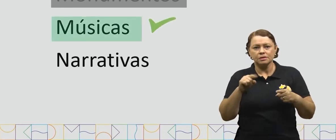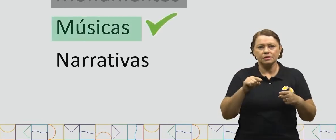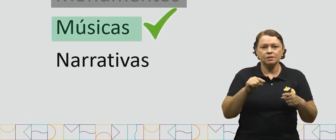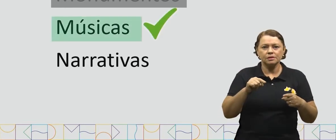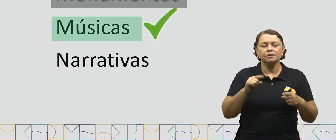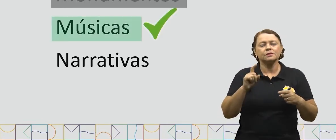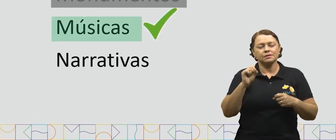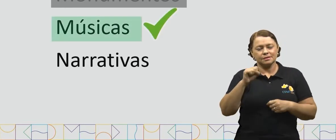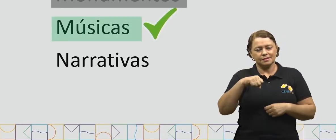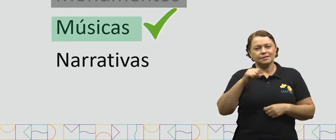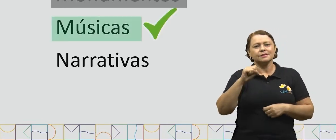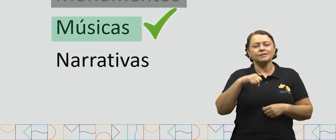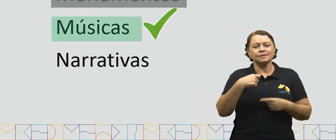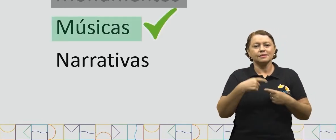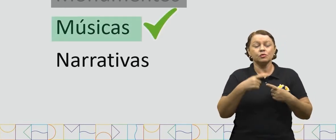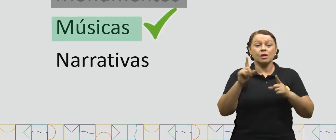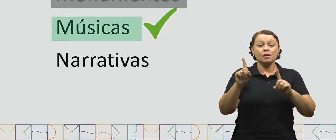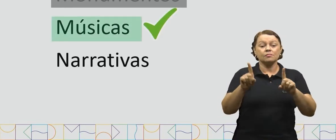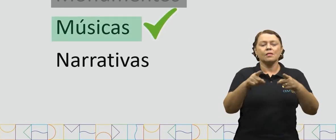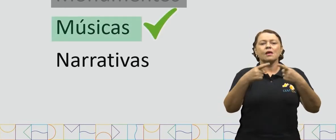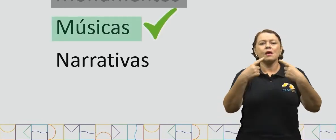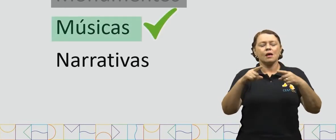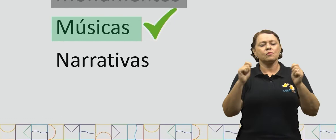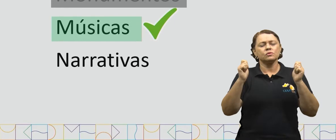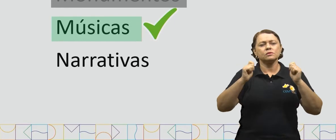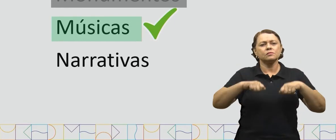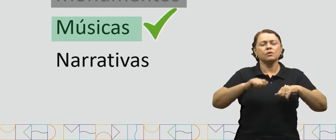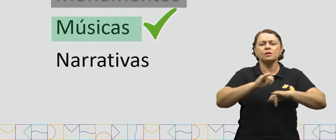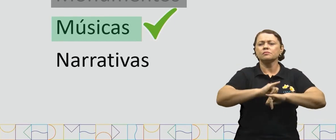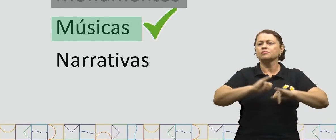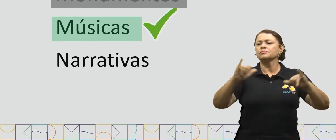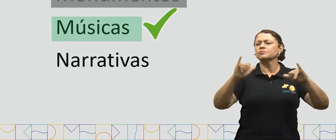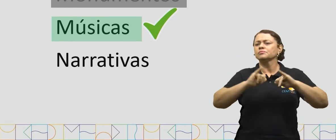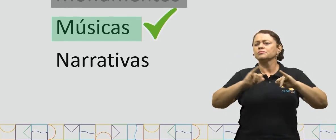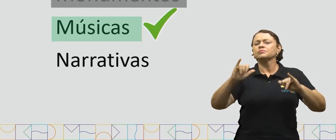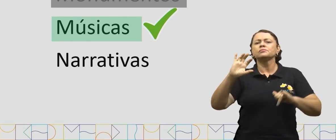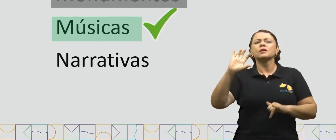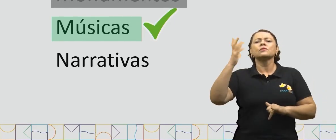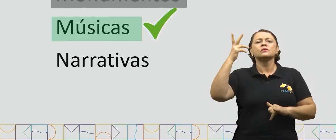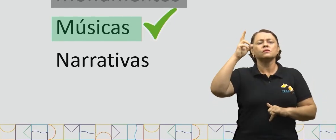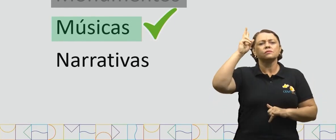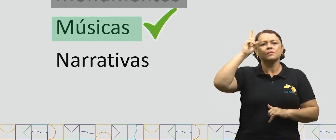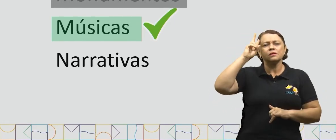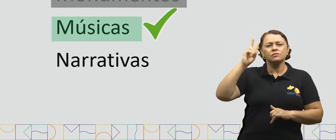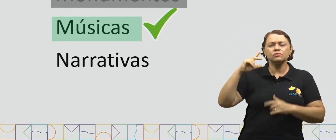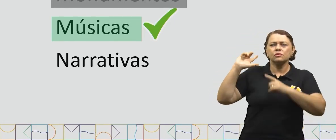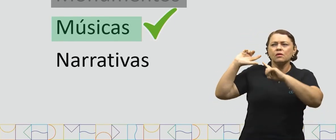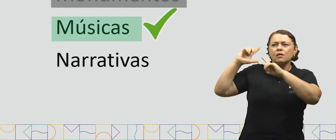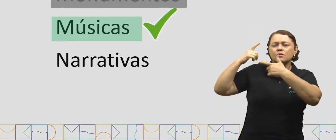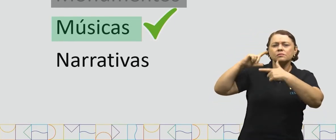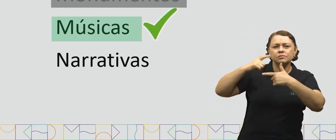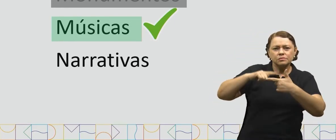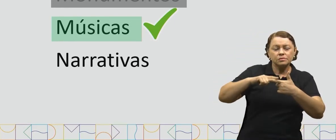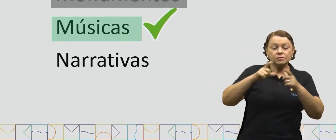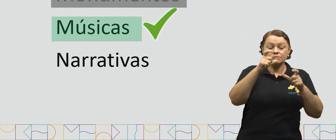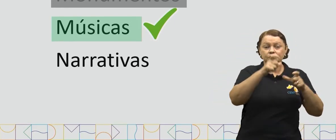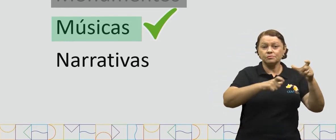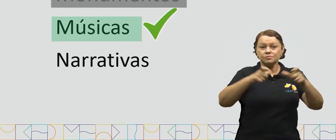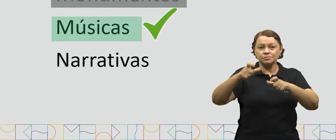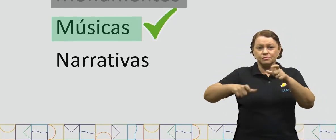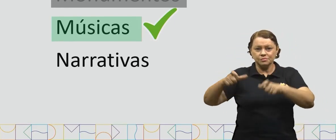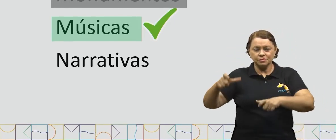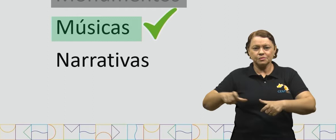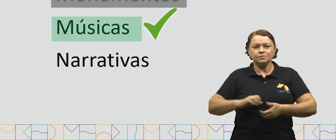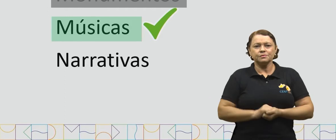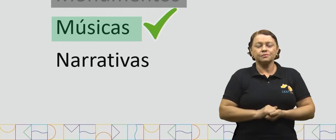Vamos marcar? Vamos sim. Através das músicas podemos contar muitos fatos, né, histórias, tradições de um povo.